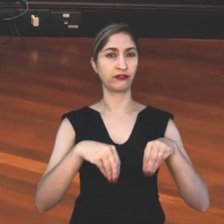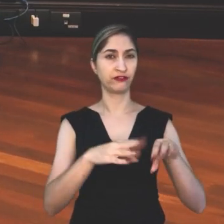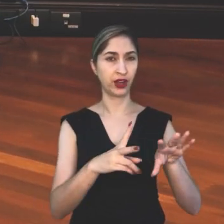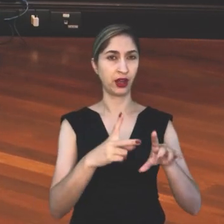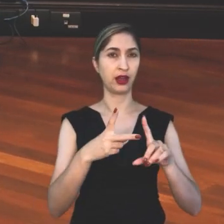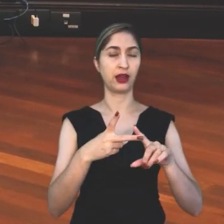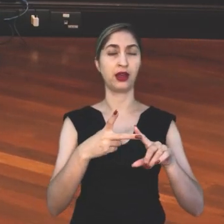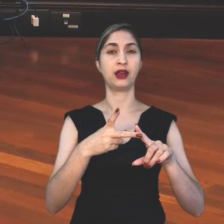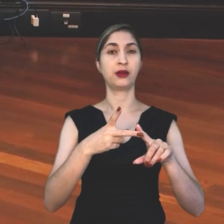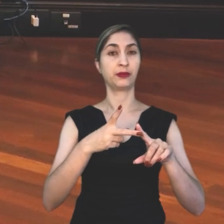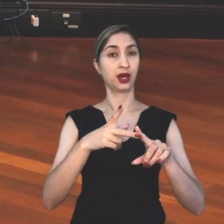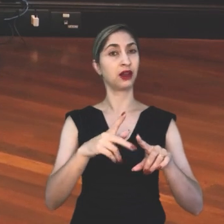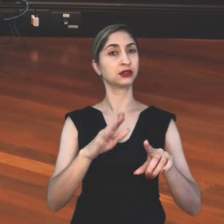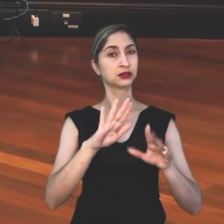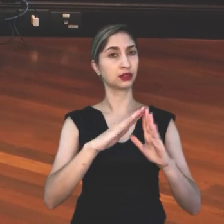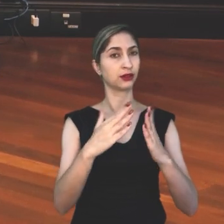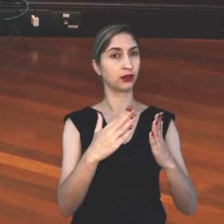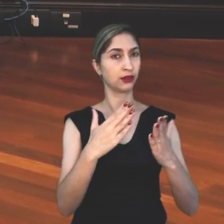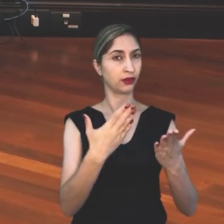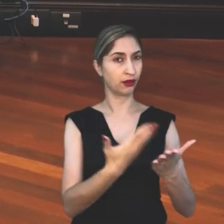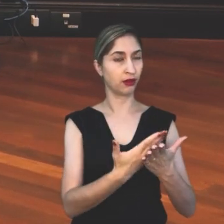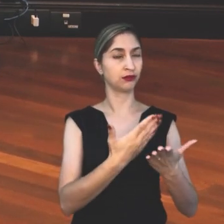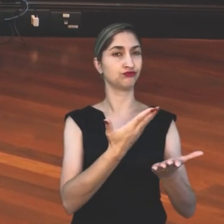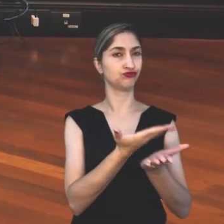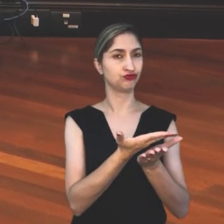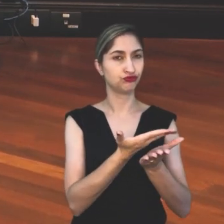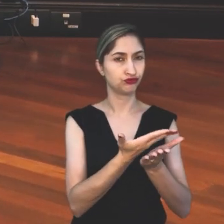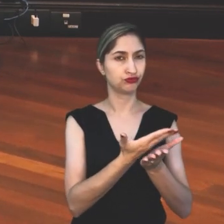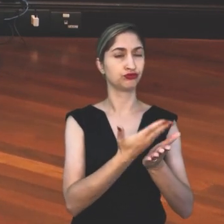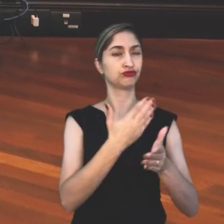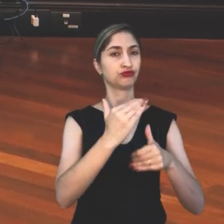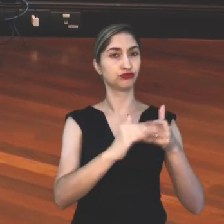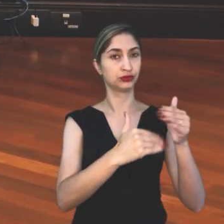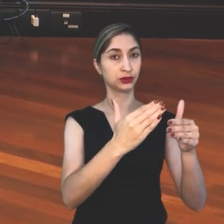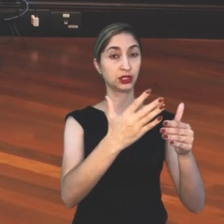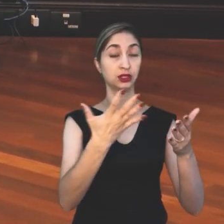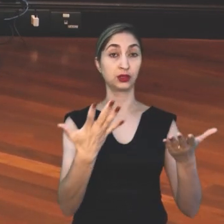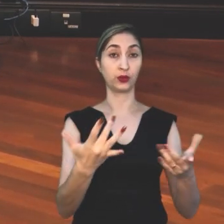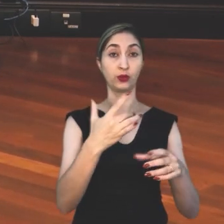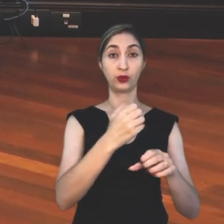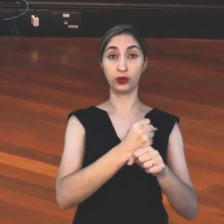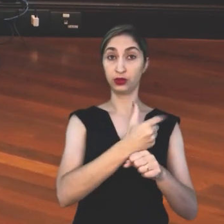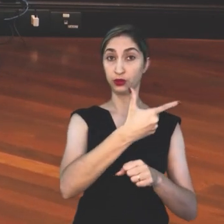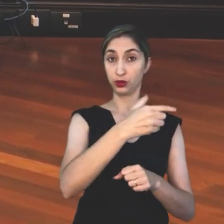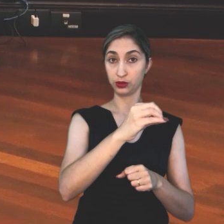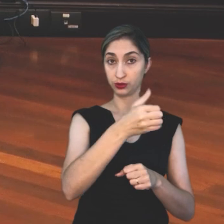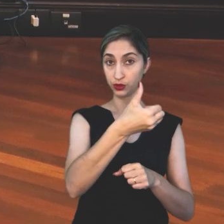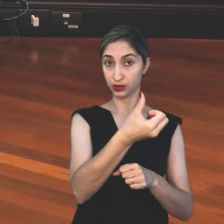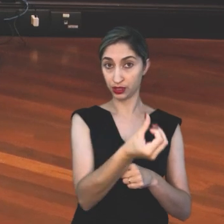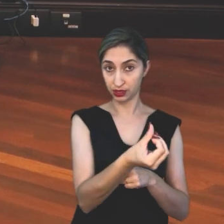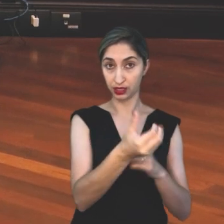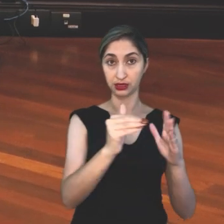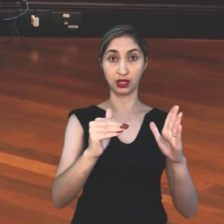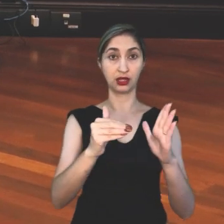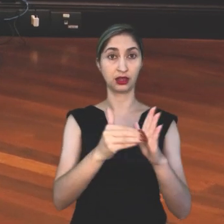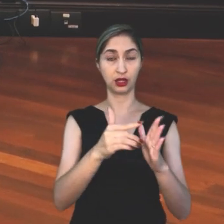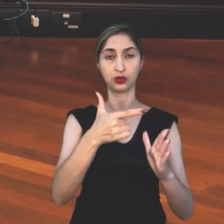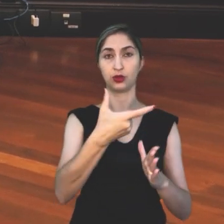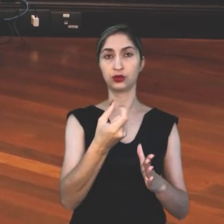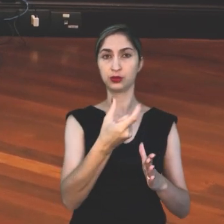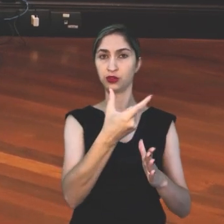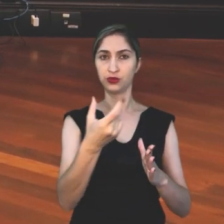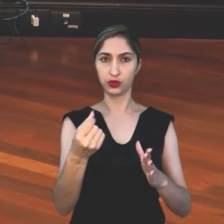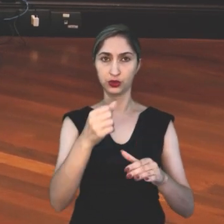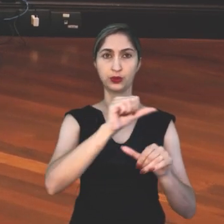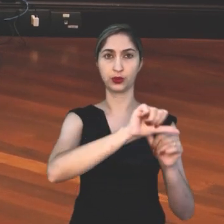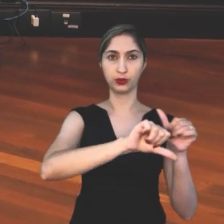levar atividades, levar minerais, para as crianças desenvolverem lá. E com isso ele foi tomando corpo, ele foi se desenvolvendo. De 2016